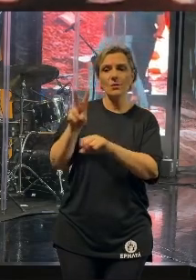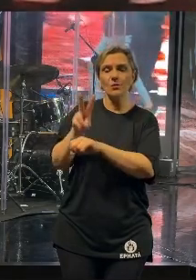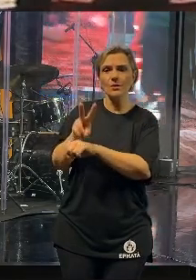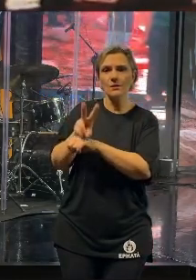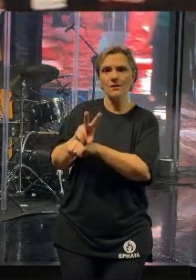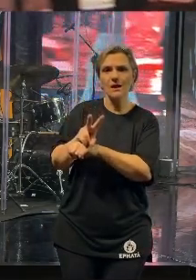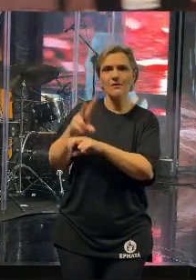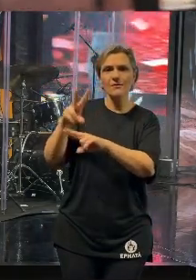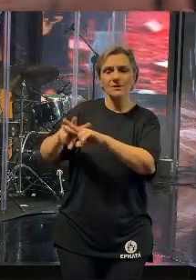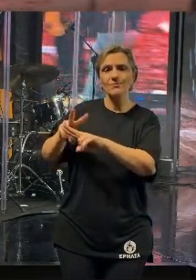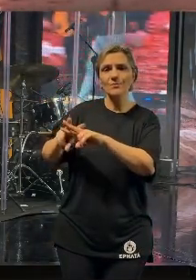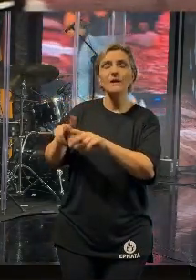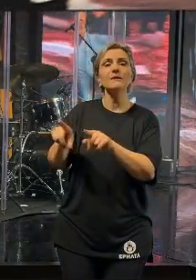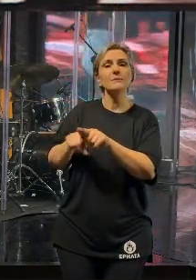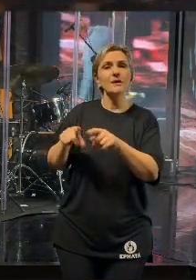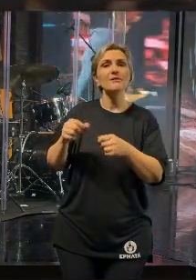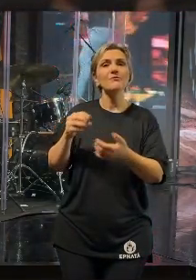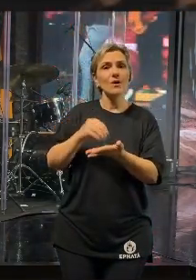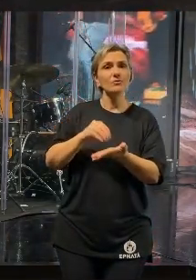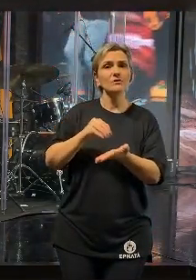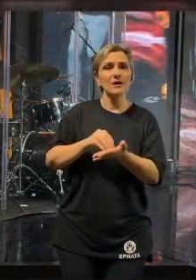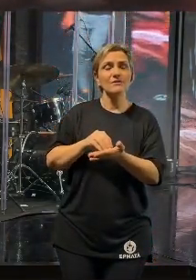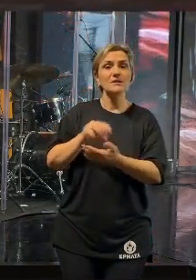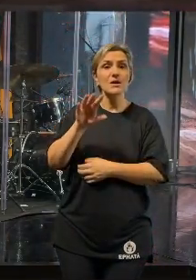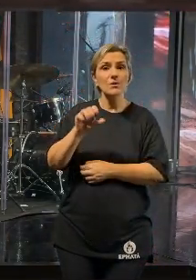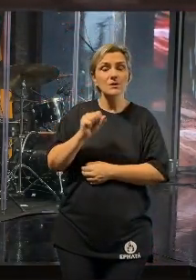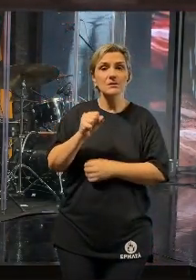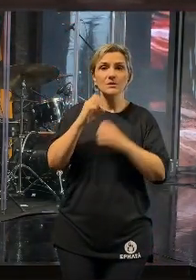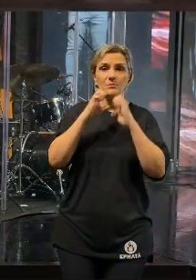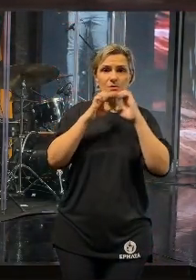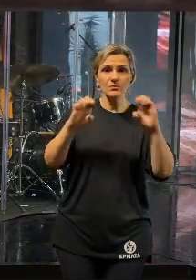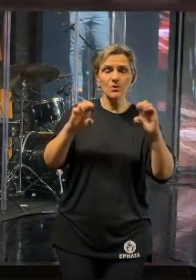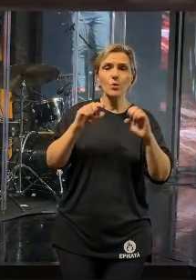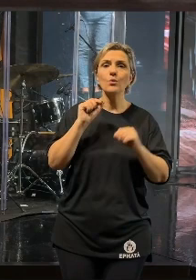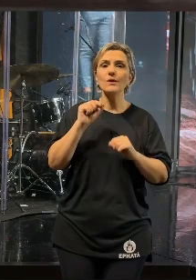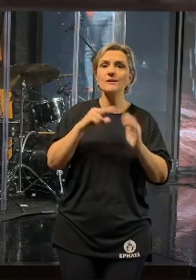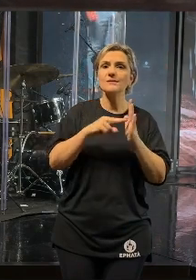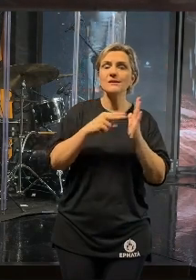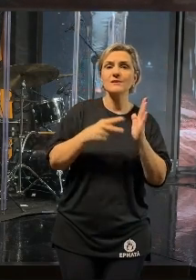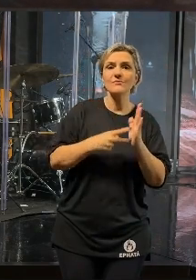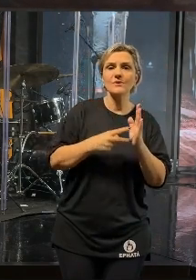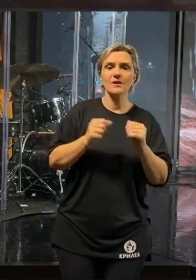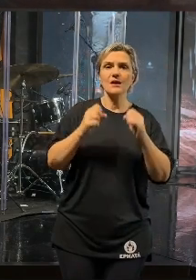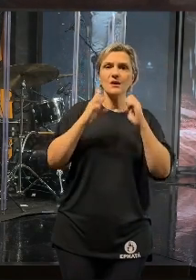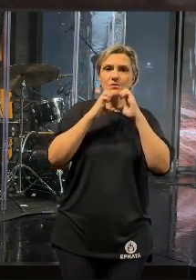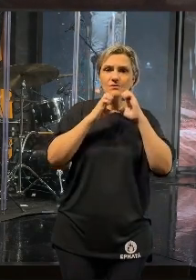o que isso significa? Eu vou te responder de forma muito simples. Significa que o Evangelho veio para